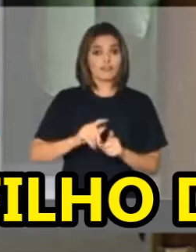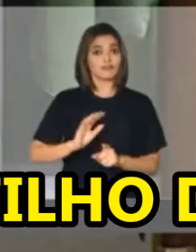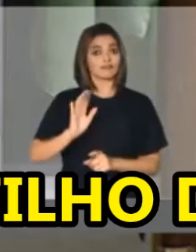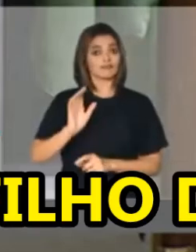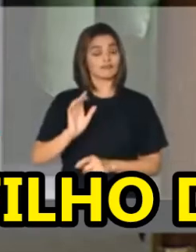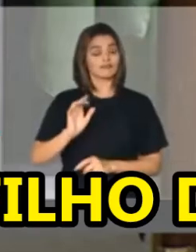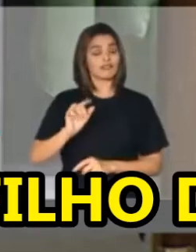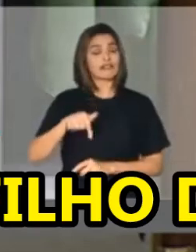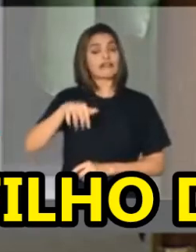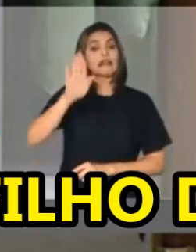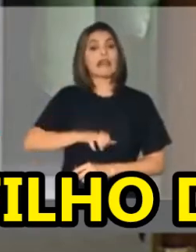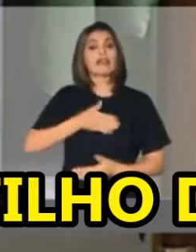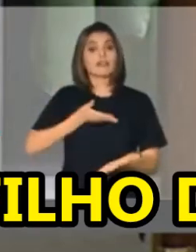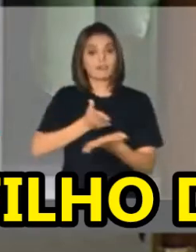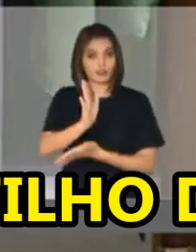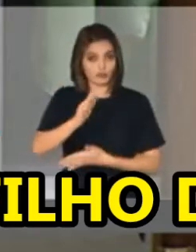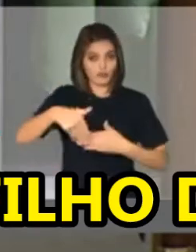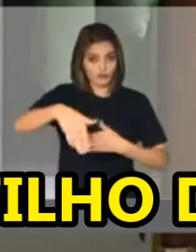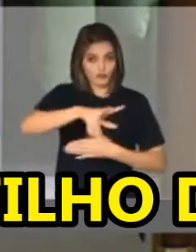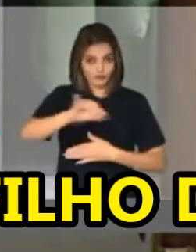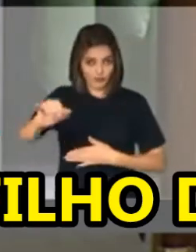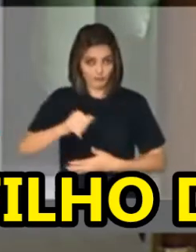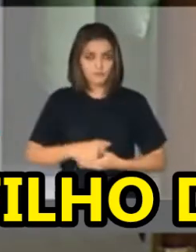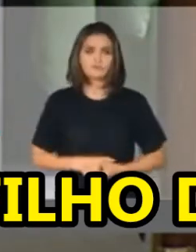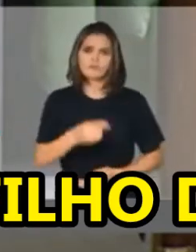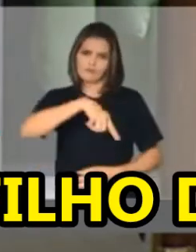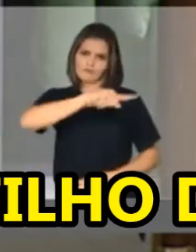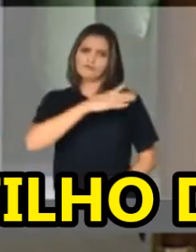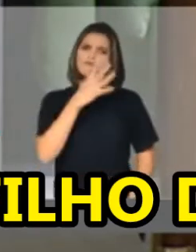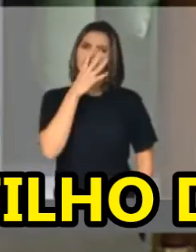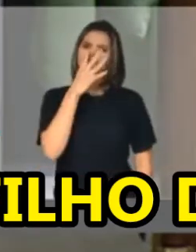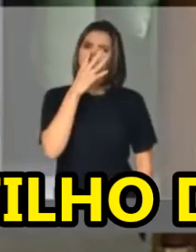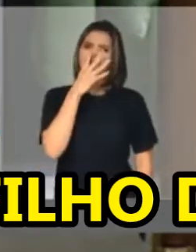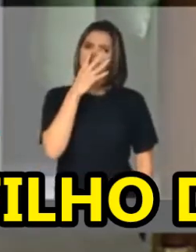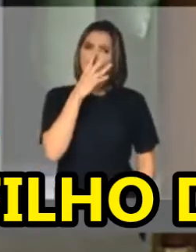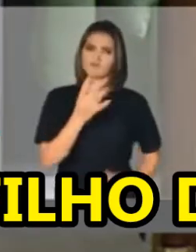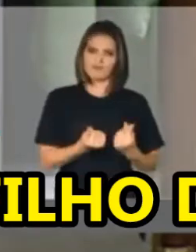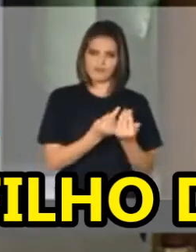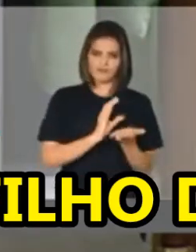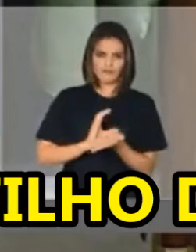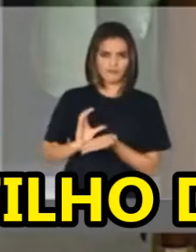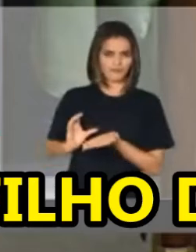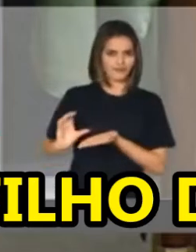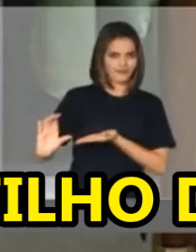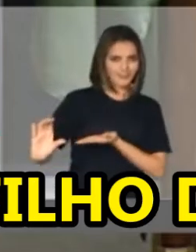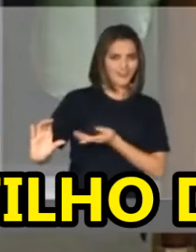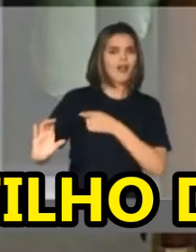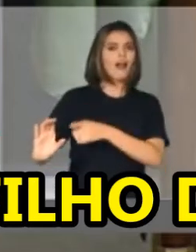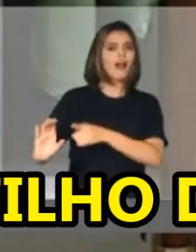país as denúncias sobre os repasses de recursos à família Bolsonaro.